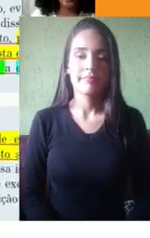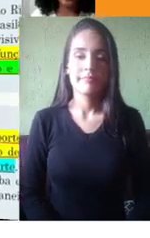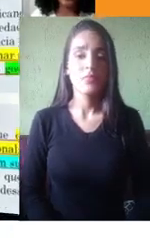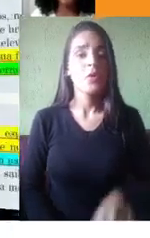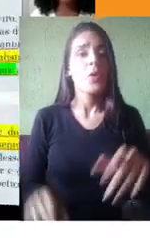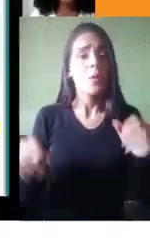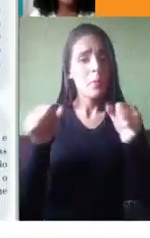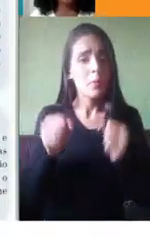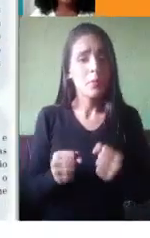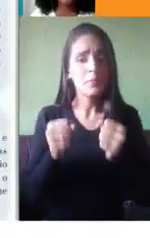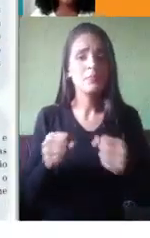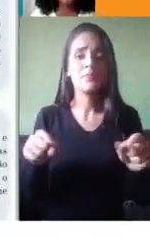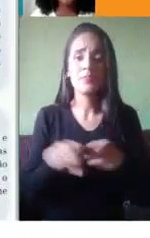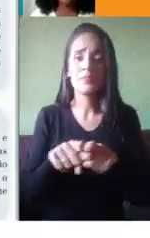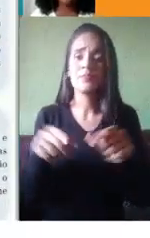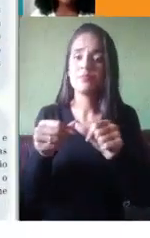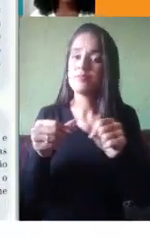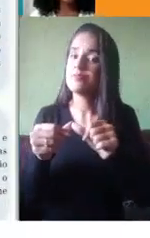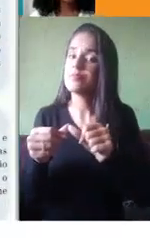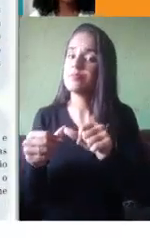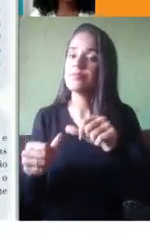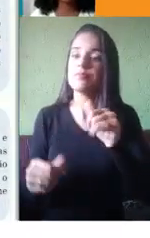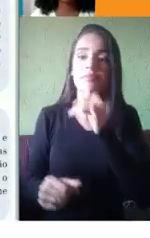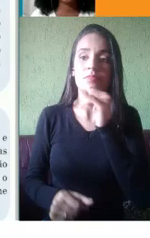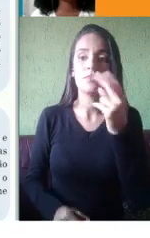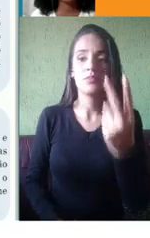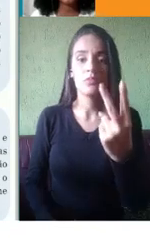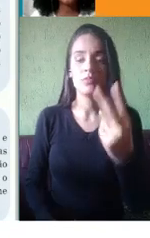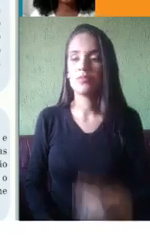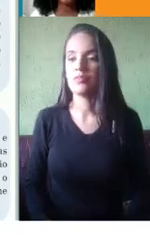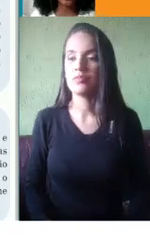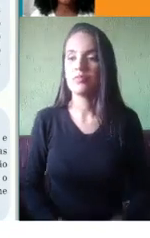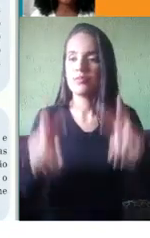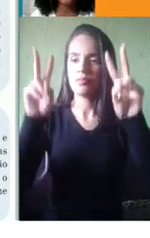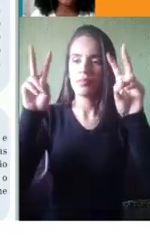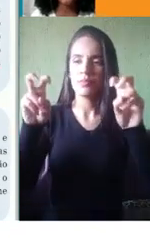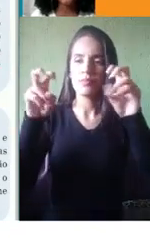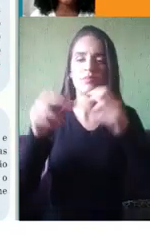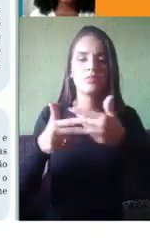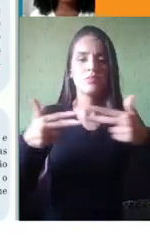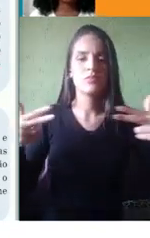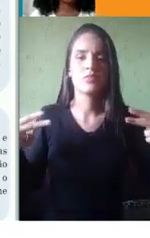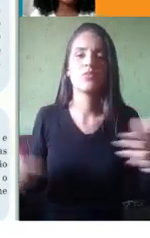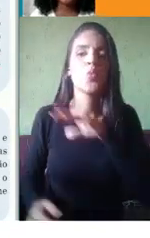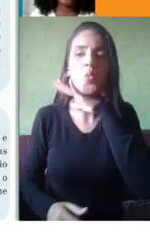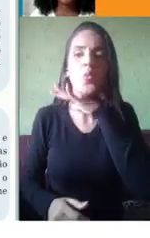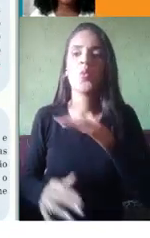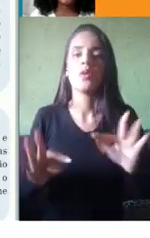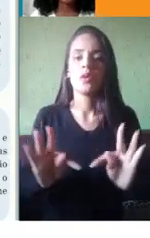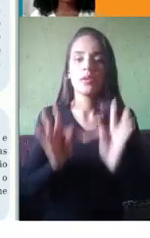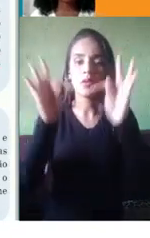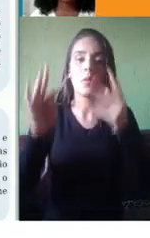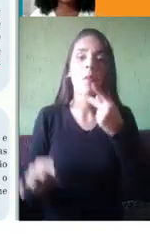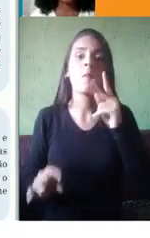mais genérica, como aconteceu aqui. O tema é efeitos negativos das tecnologias, e a tese diz que